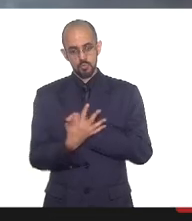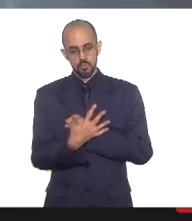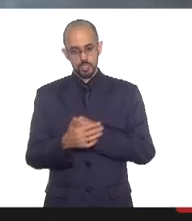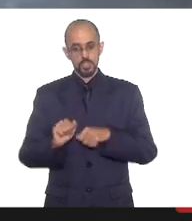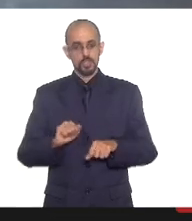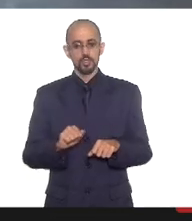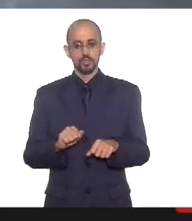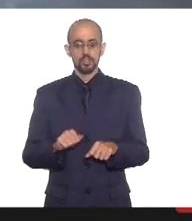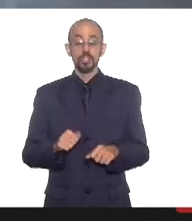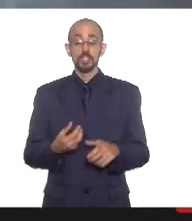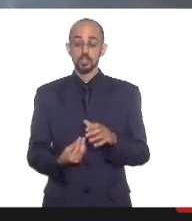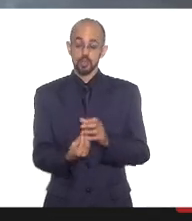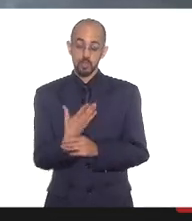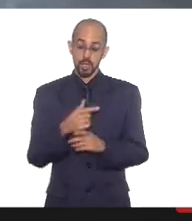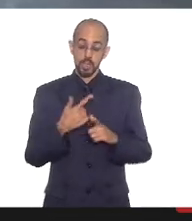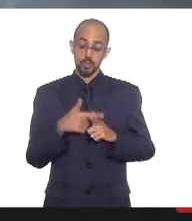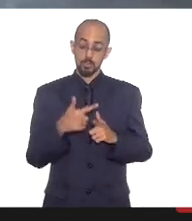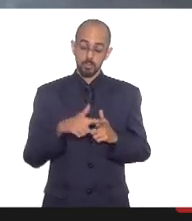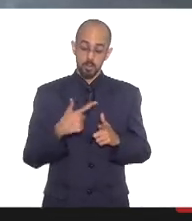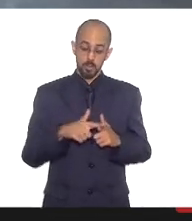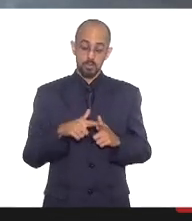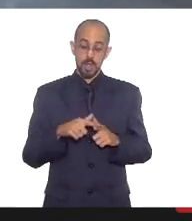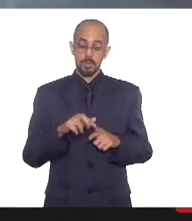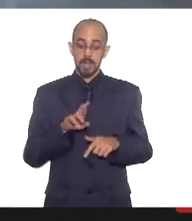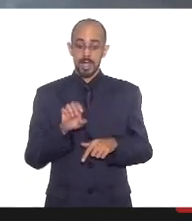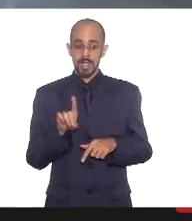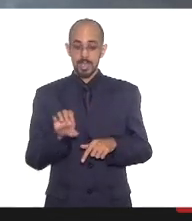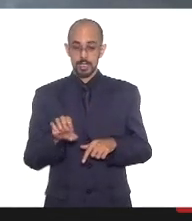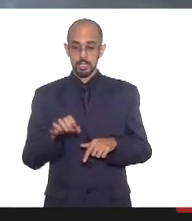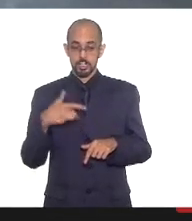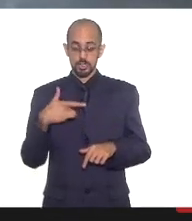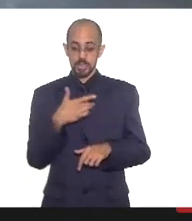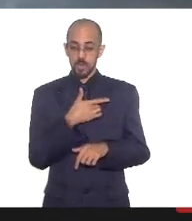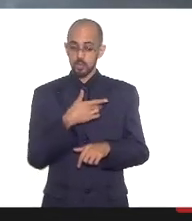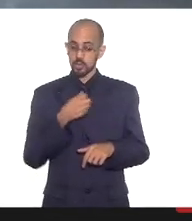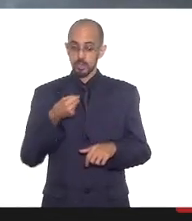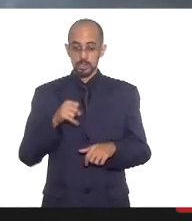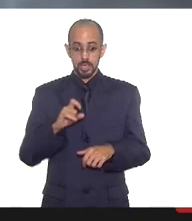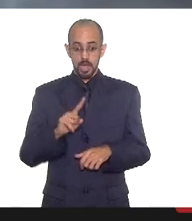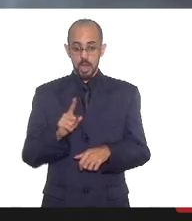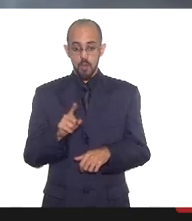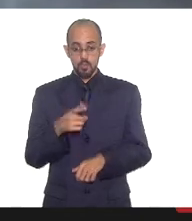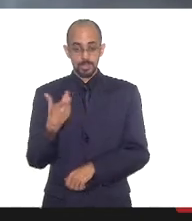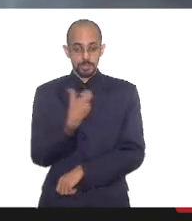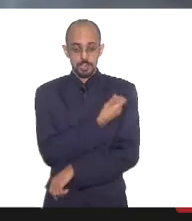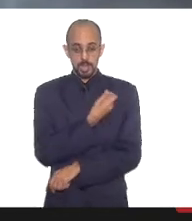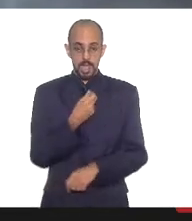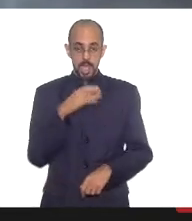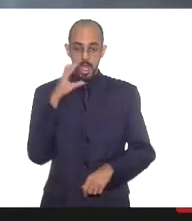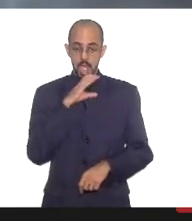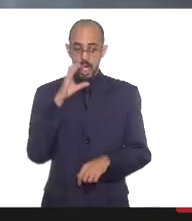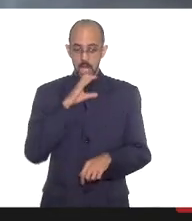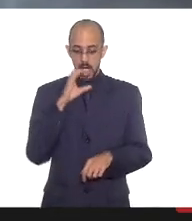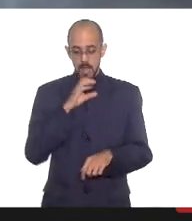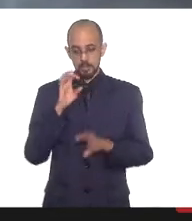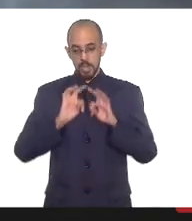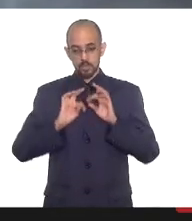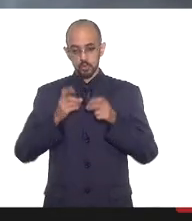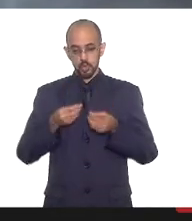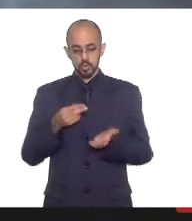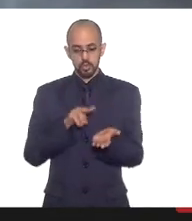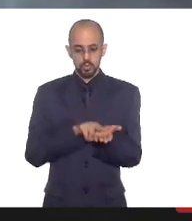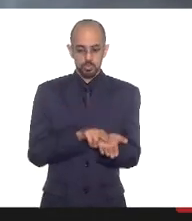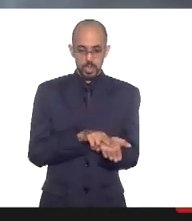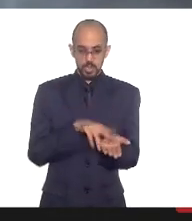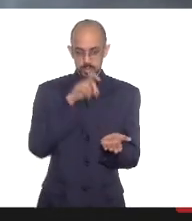da pressão da rede assistencial do Rio de Janeiro você sente não vacinar o mais rápido possível essas pessoas que estão hospitalizados e morre